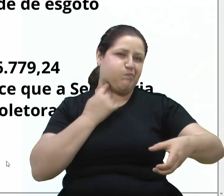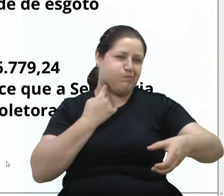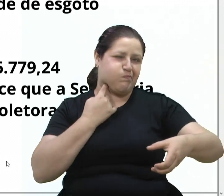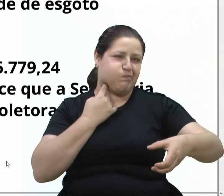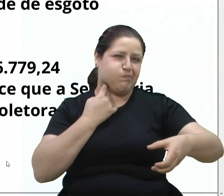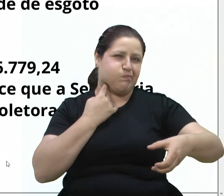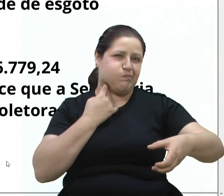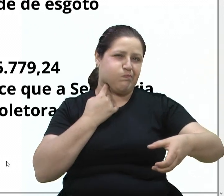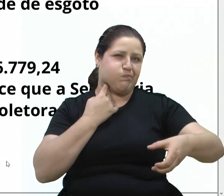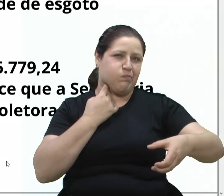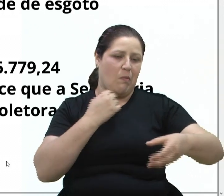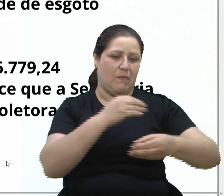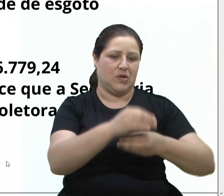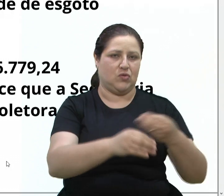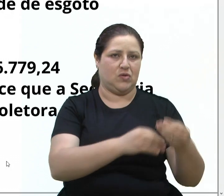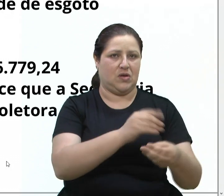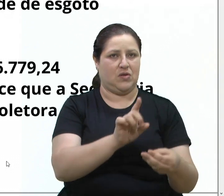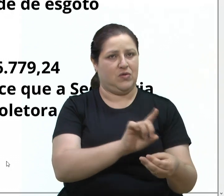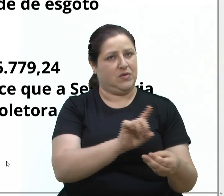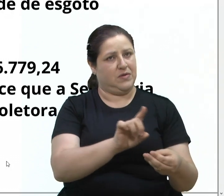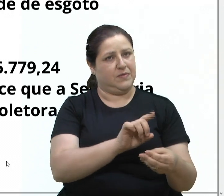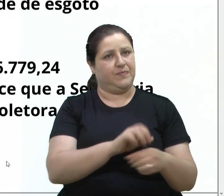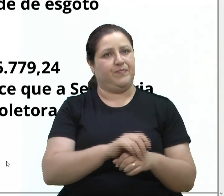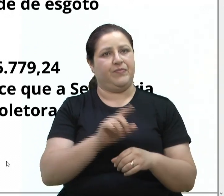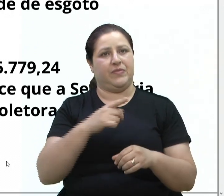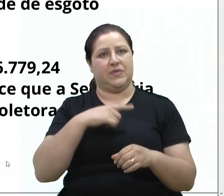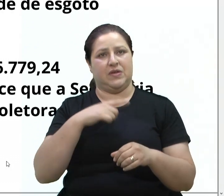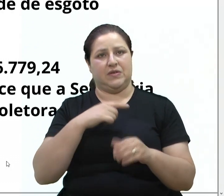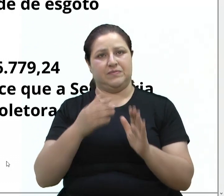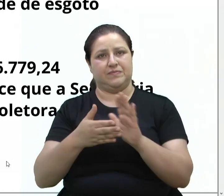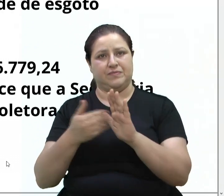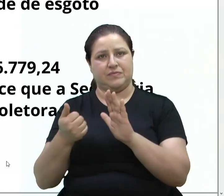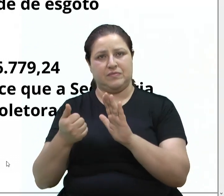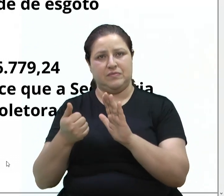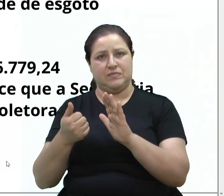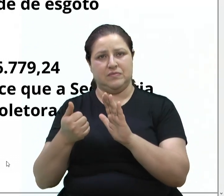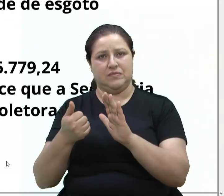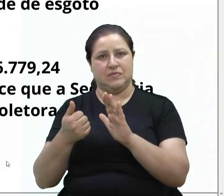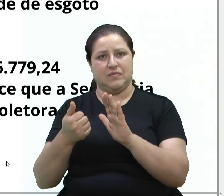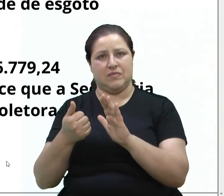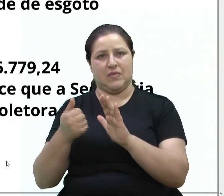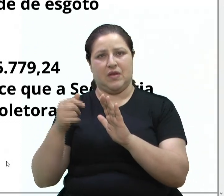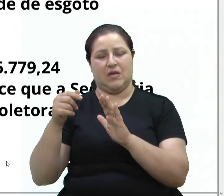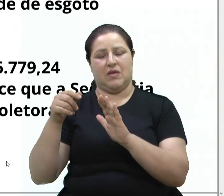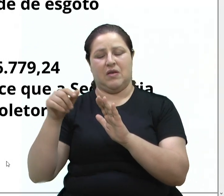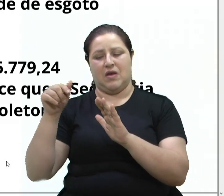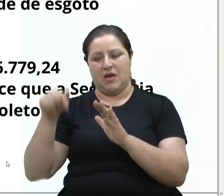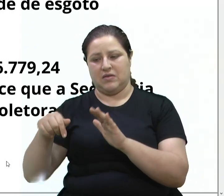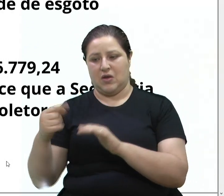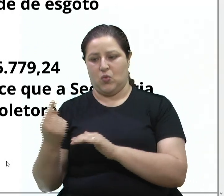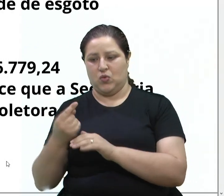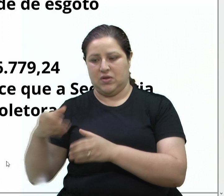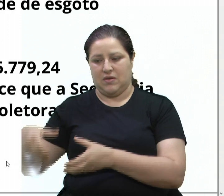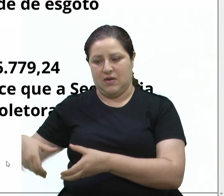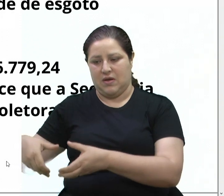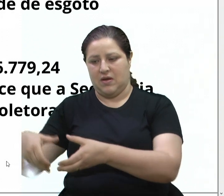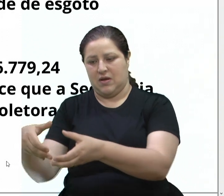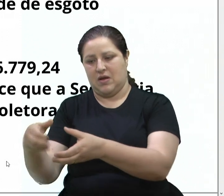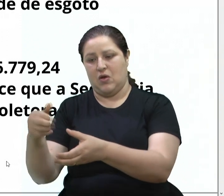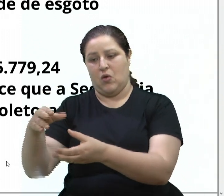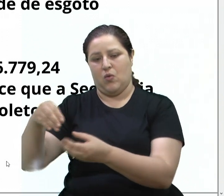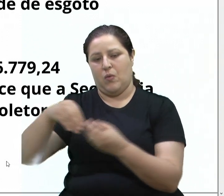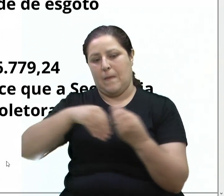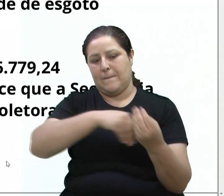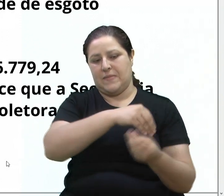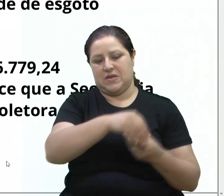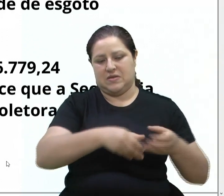afastamento, excluindo a faixa de transição da rede de esgoto unitária ou mista. Então, naquela lei que foi aprovada,